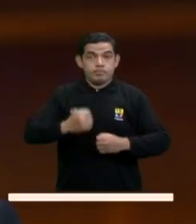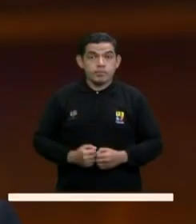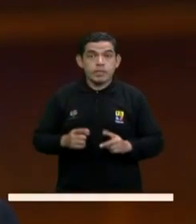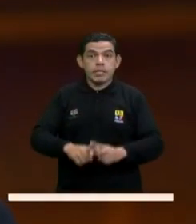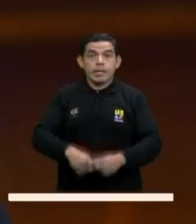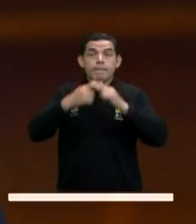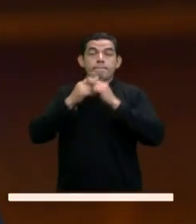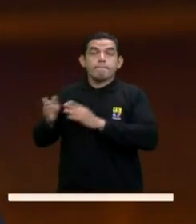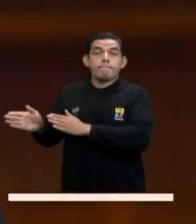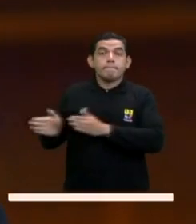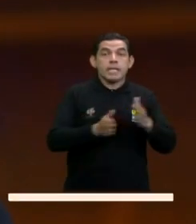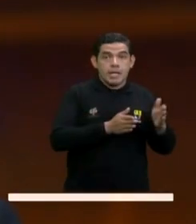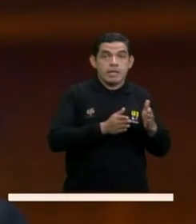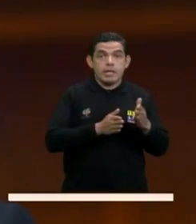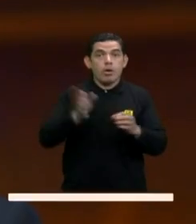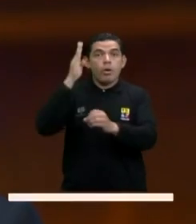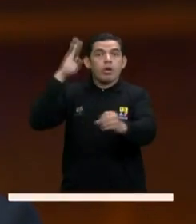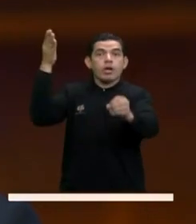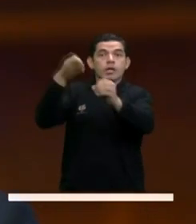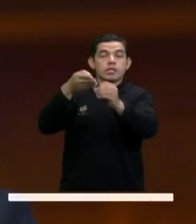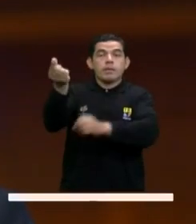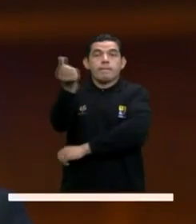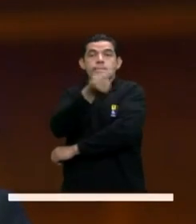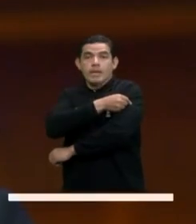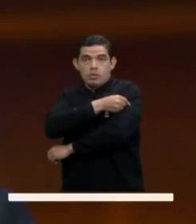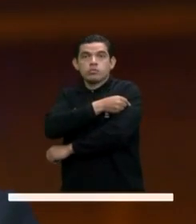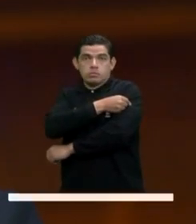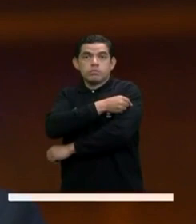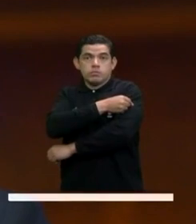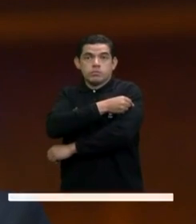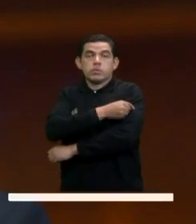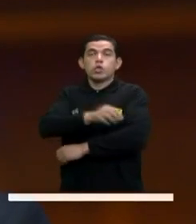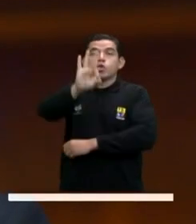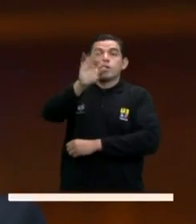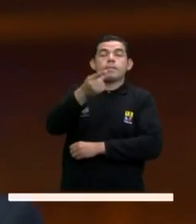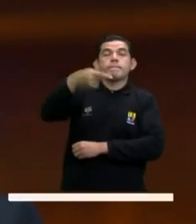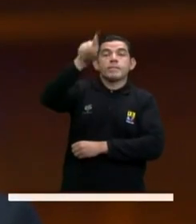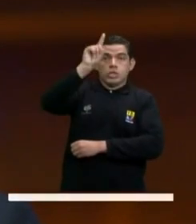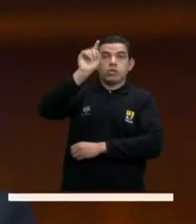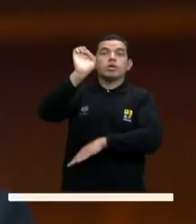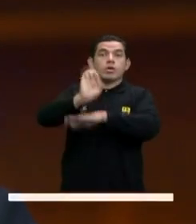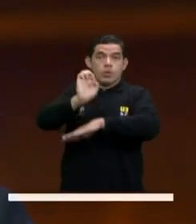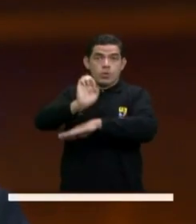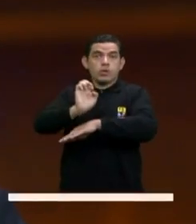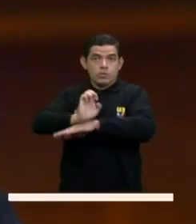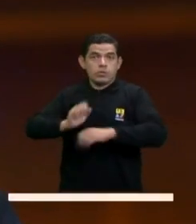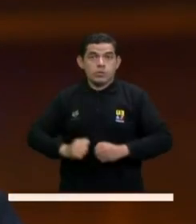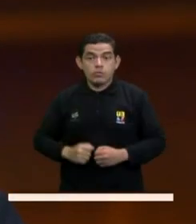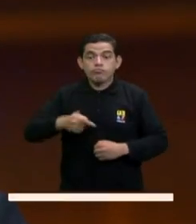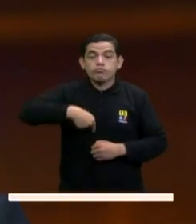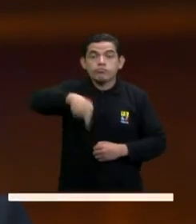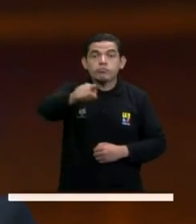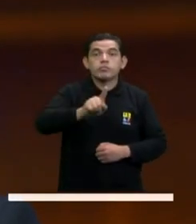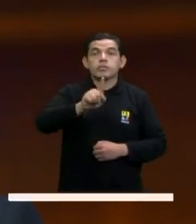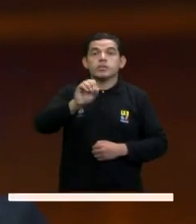vacinar 9 milhões de 14 anos nos primeiros 100 dias de governo de não é bem melhor né do equatoriano pelo